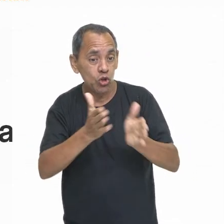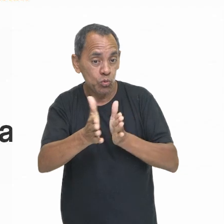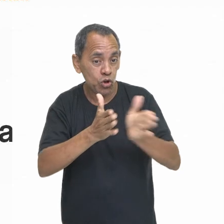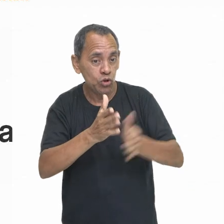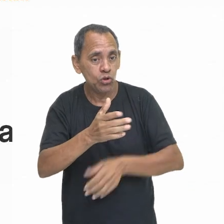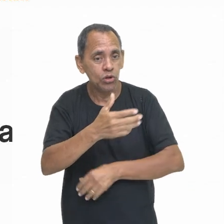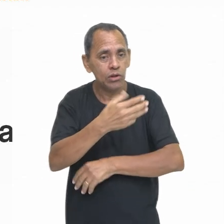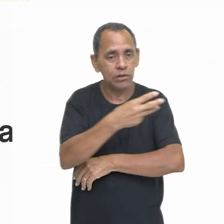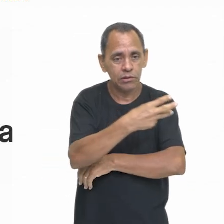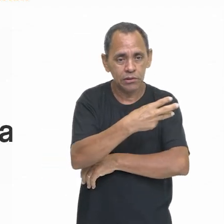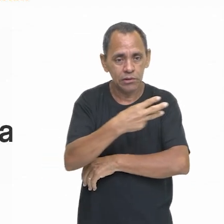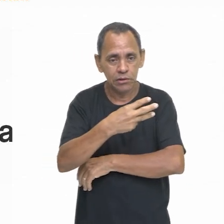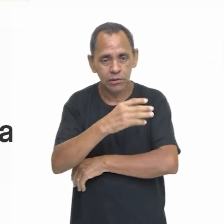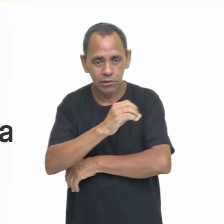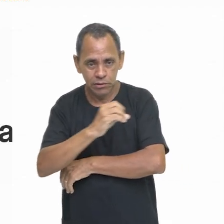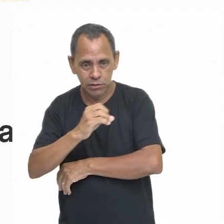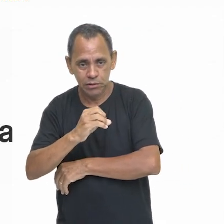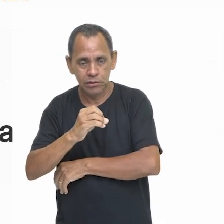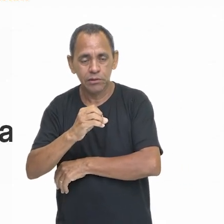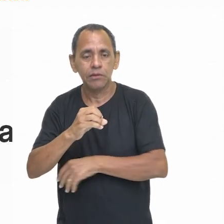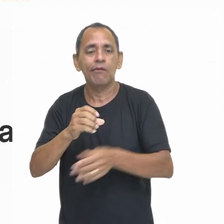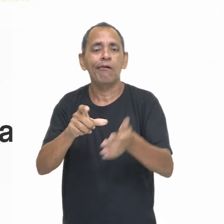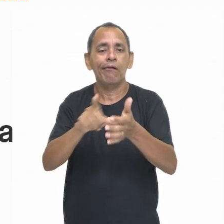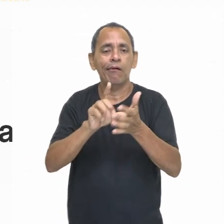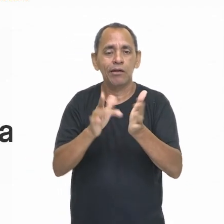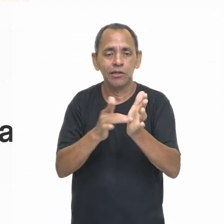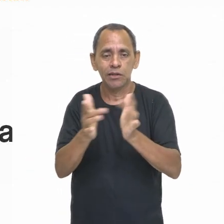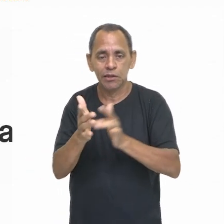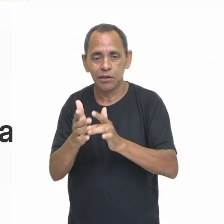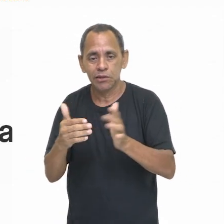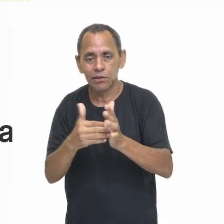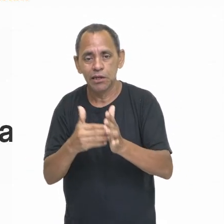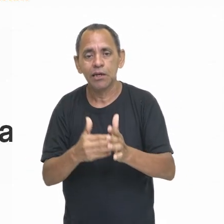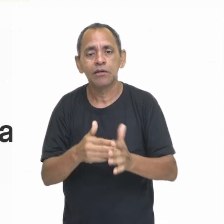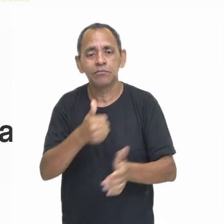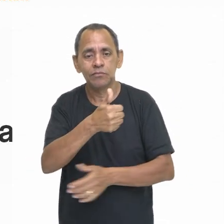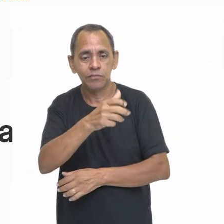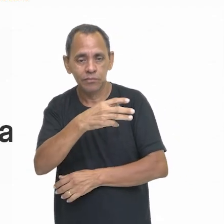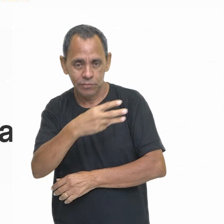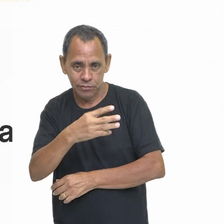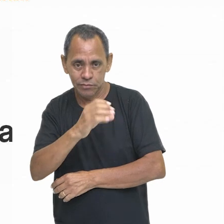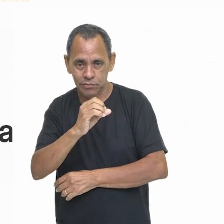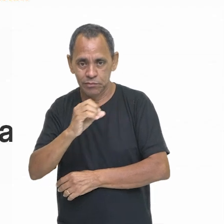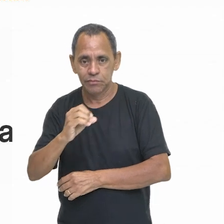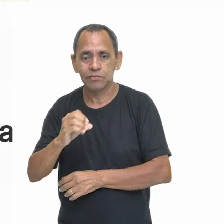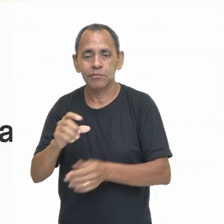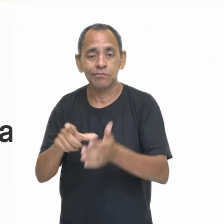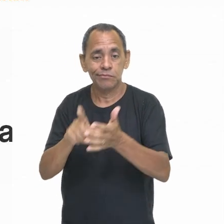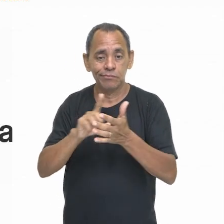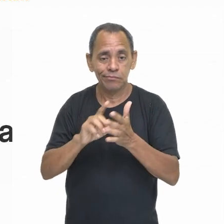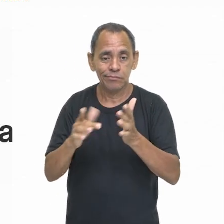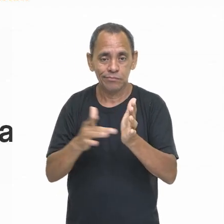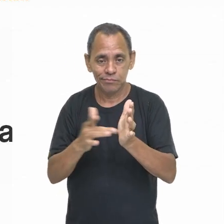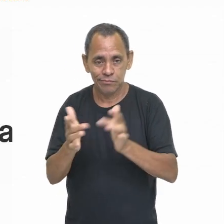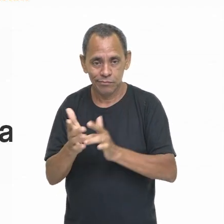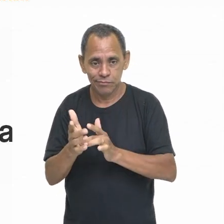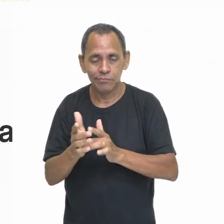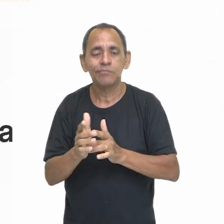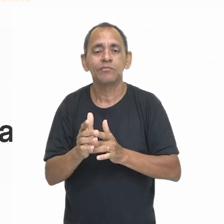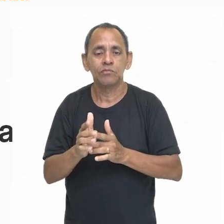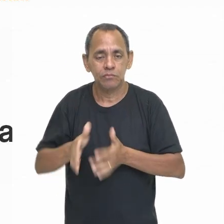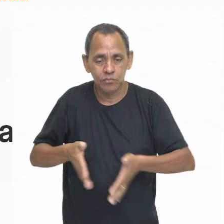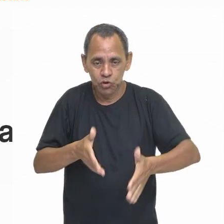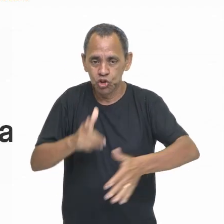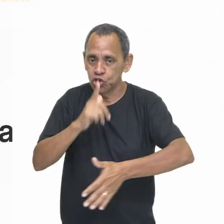3.300 a.C., né, até 1.300 a.C. Estabelecida ao longo do rio